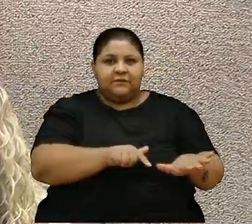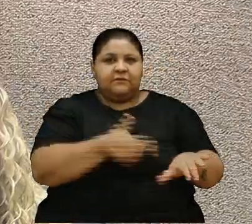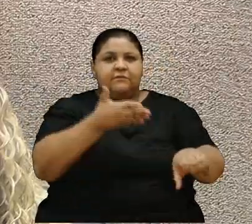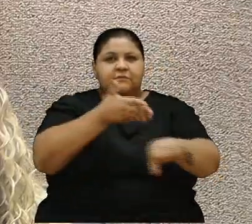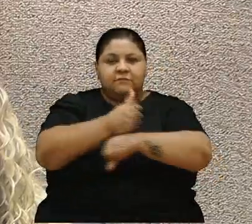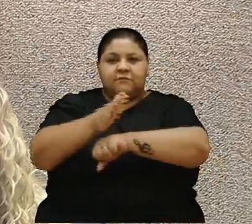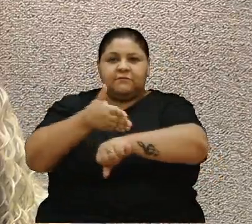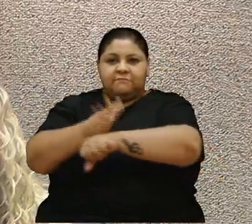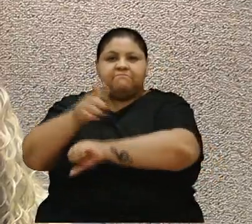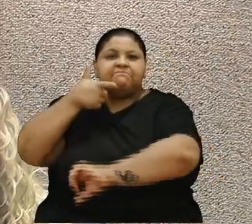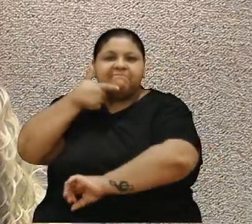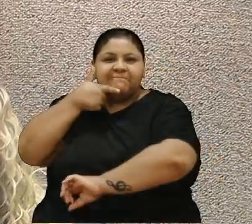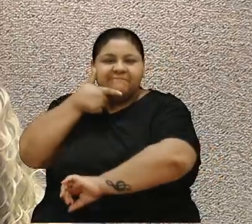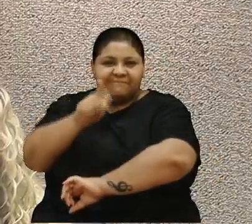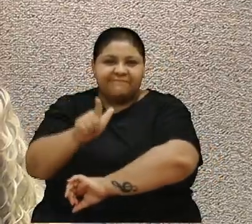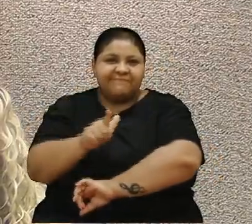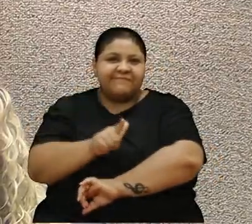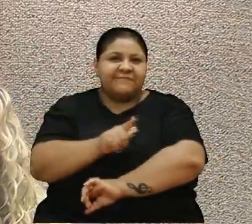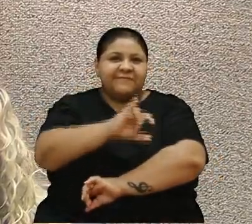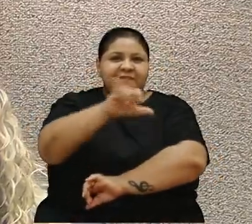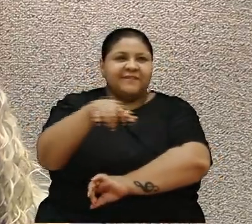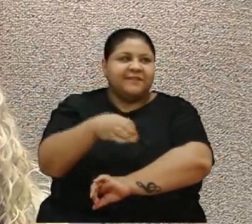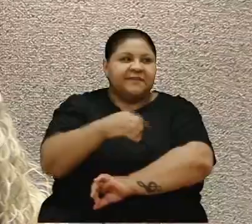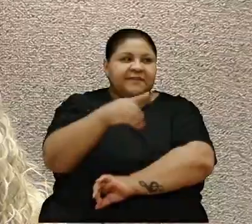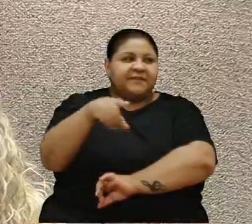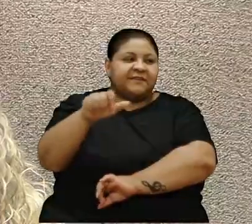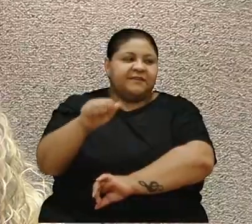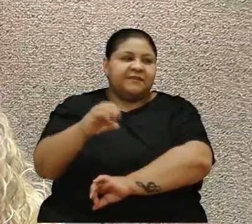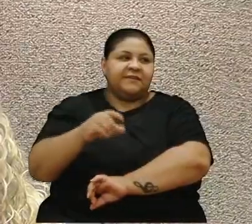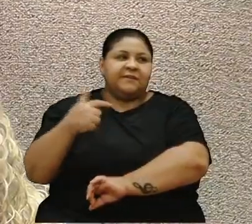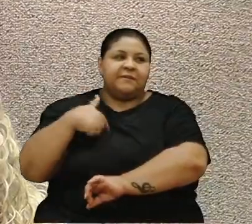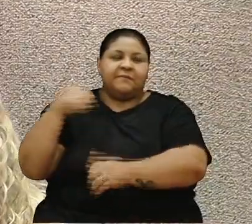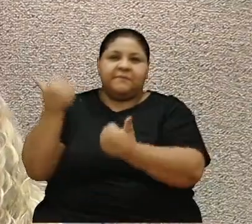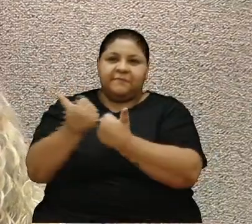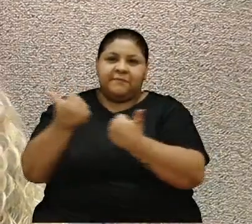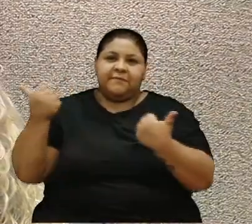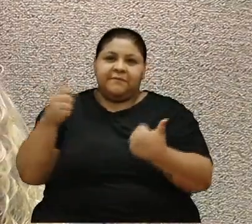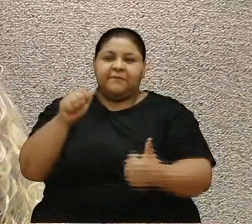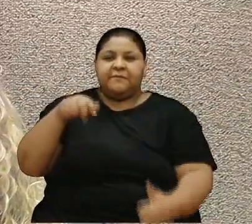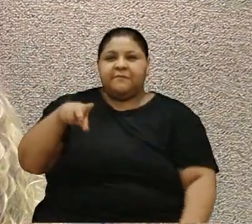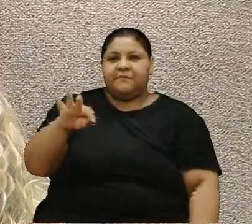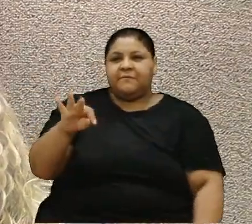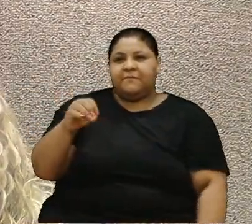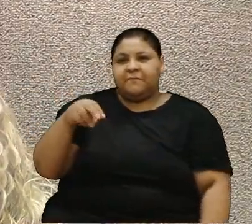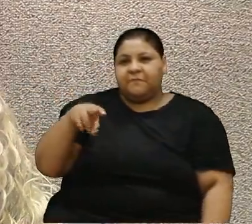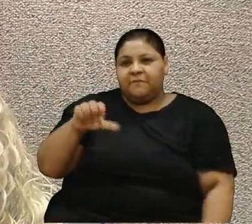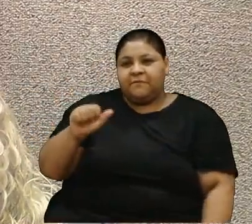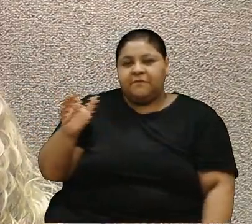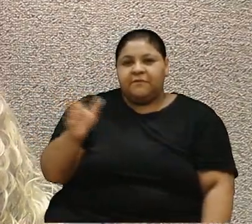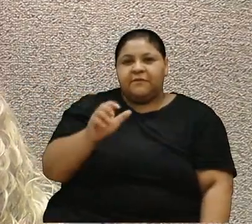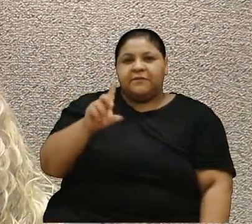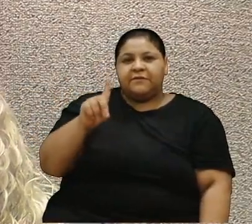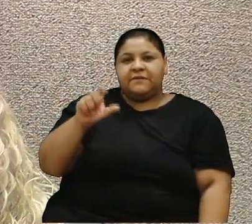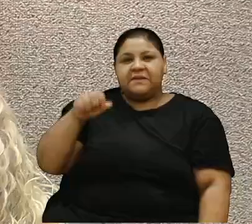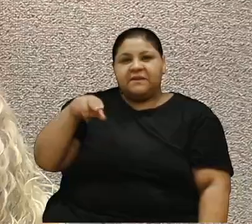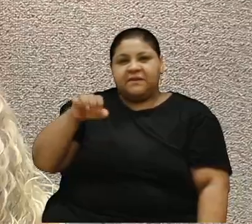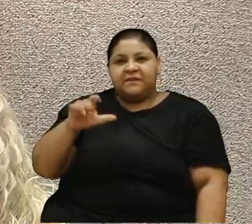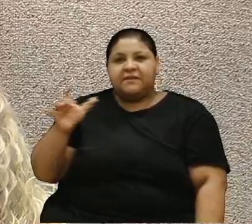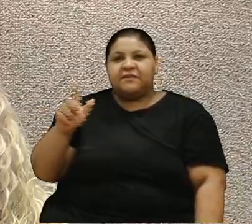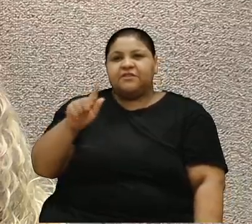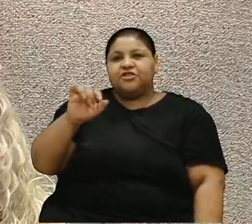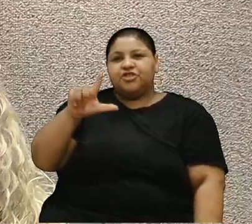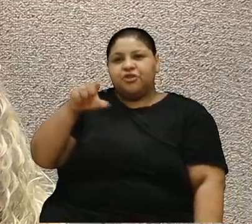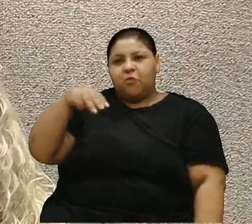participantes vitoriosos, né, o João Dreyer, é meu assessor, Antônio Paim, Daniela Alessi, Gilmar Once,